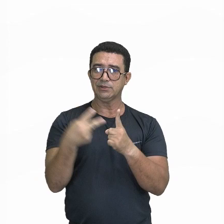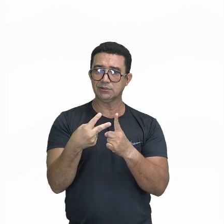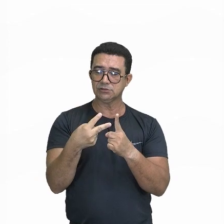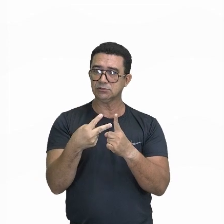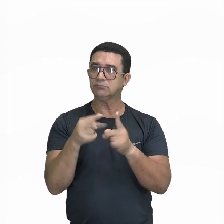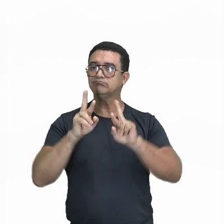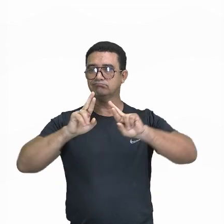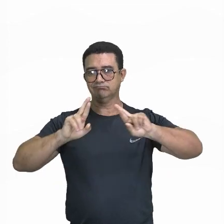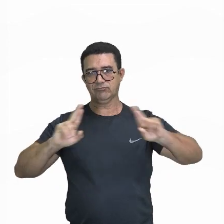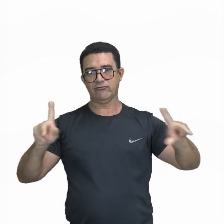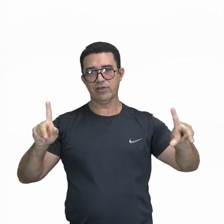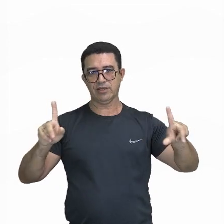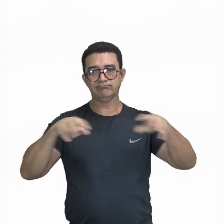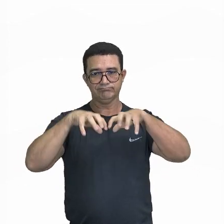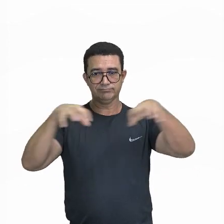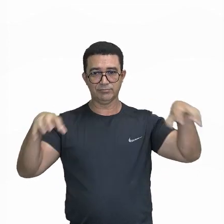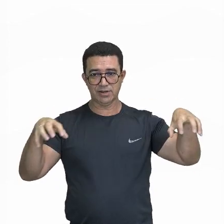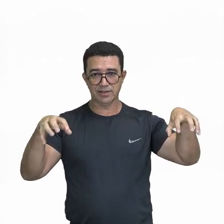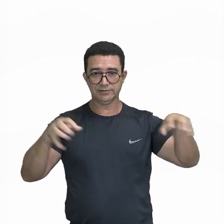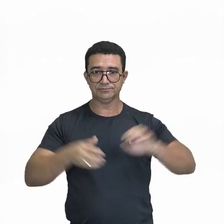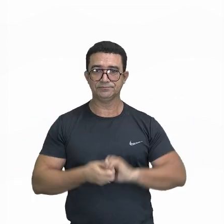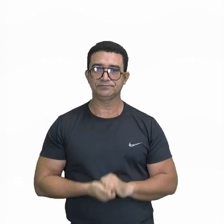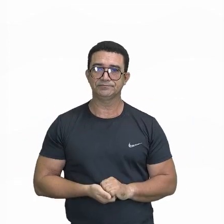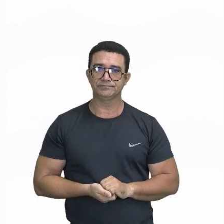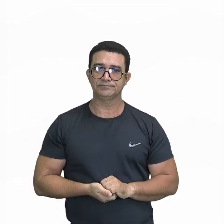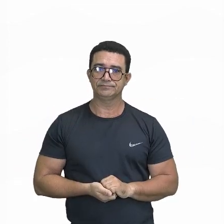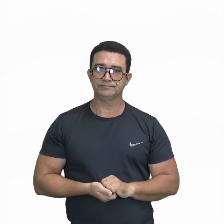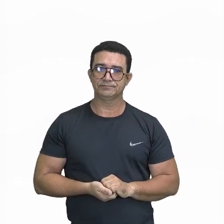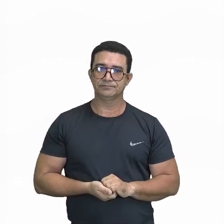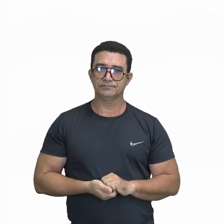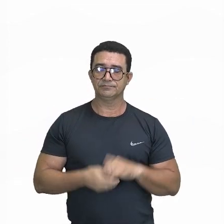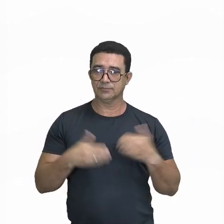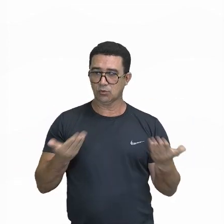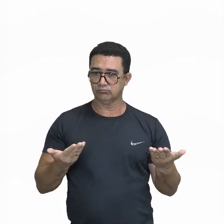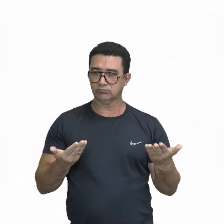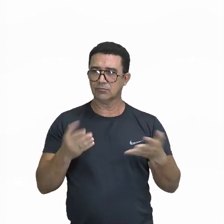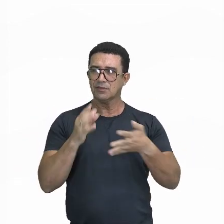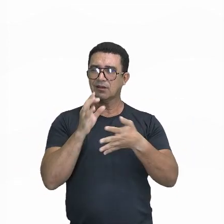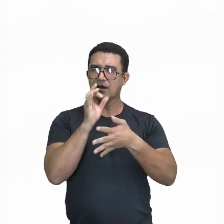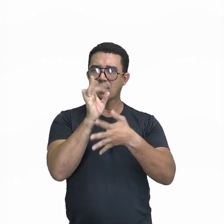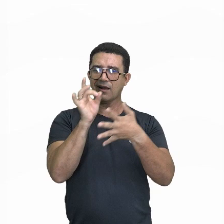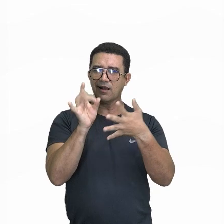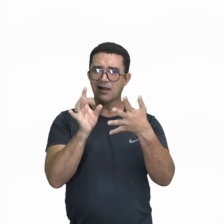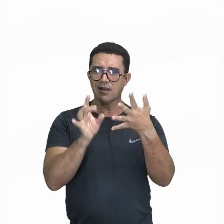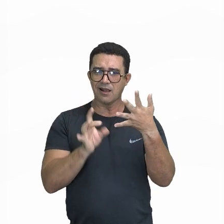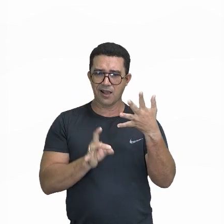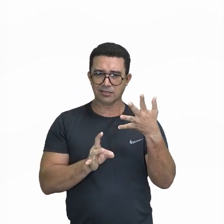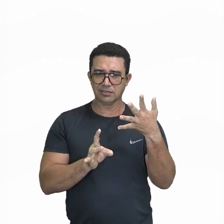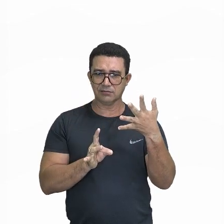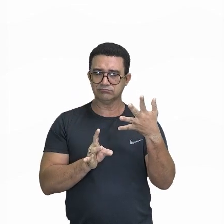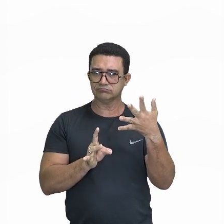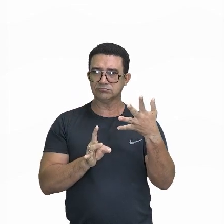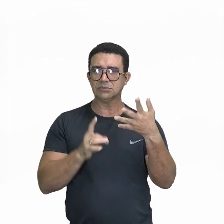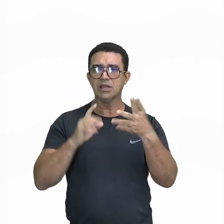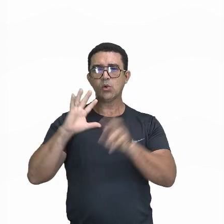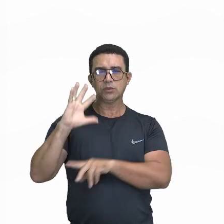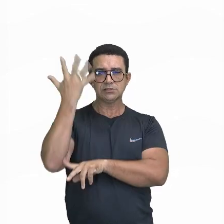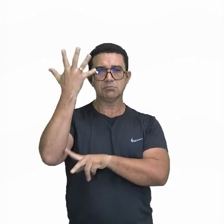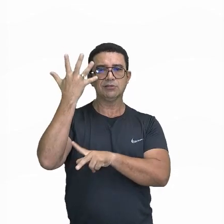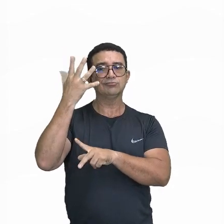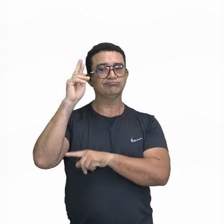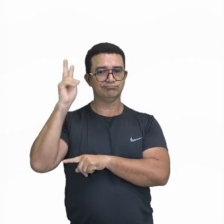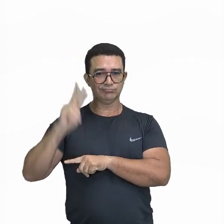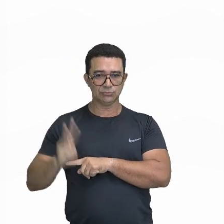tão distintas. O fato é que, a cada fase da história, a